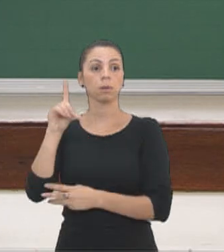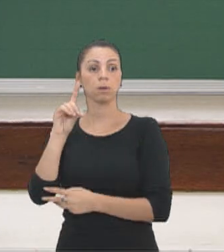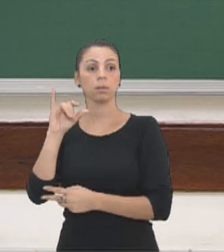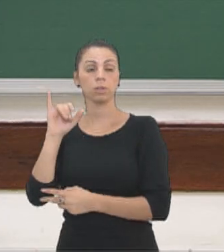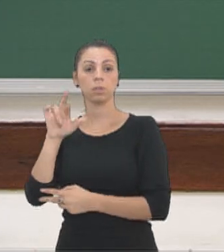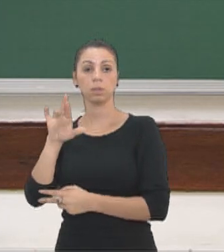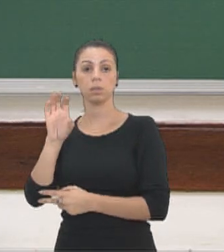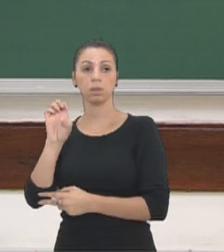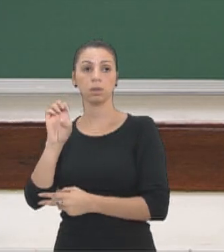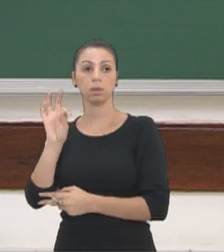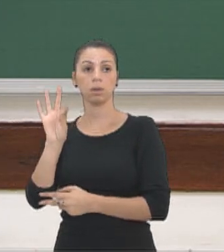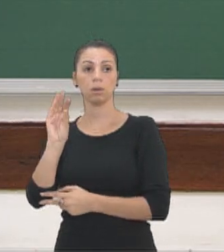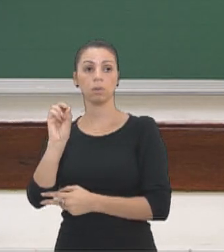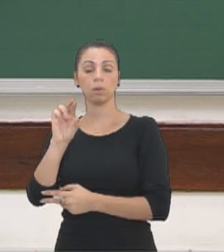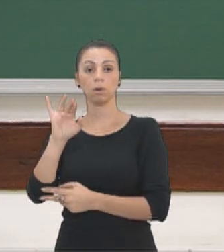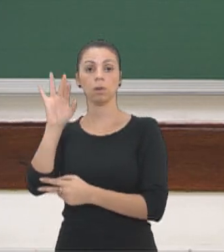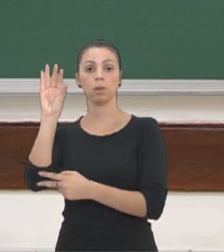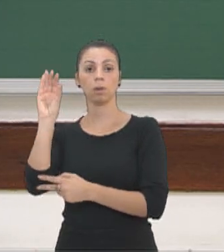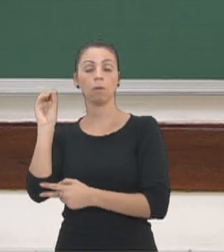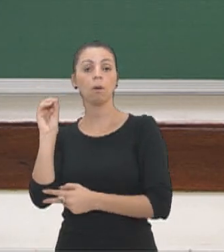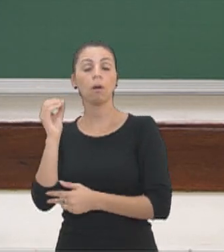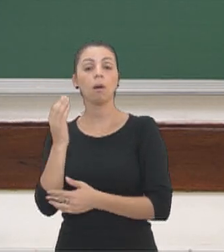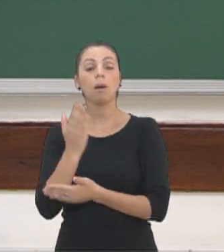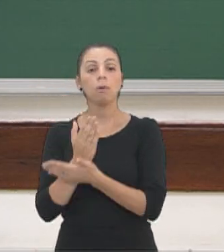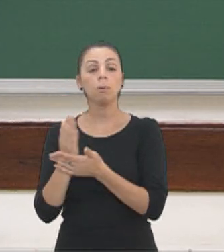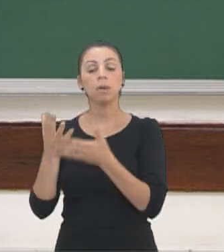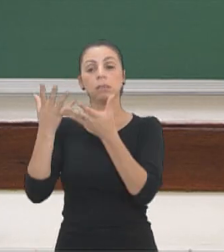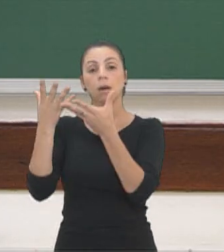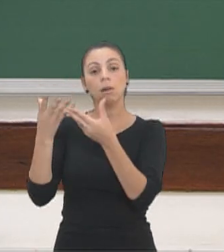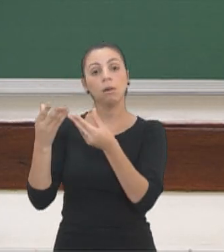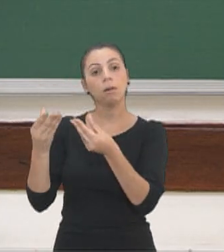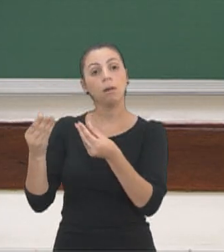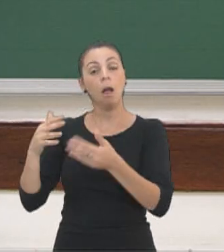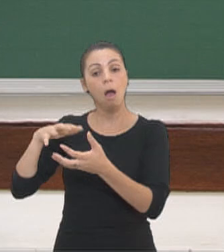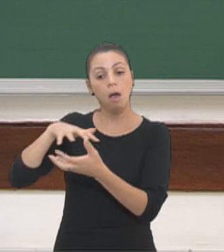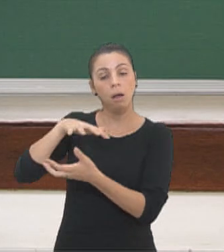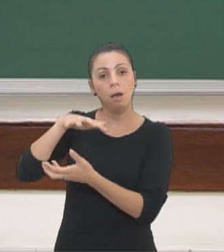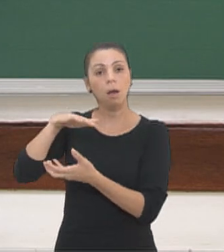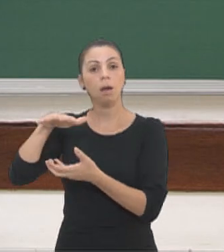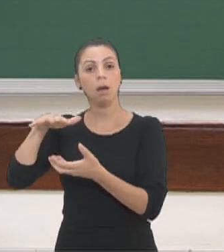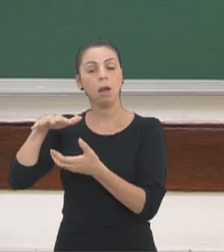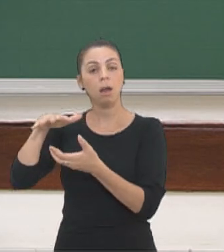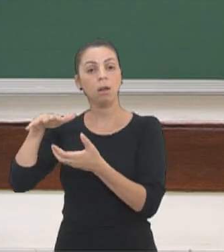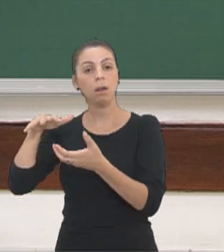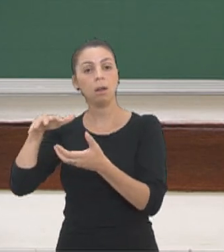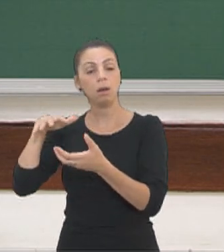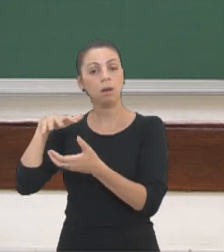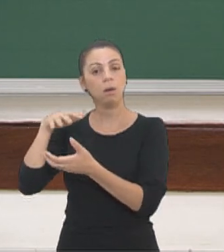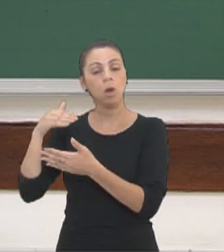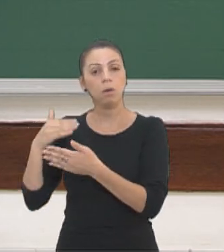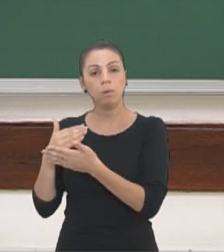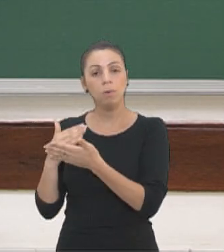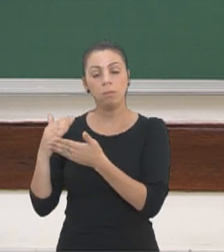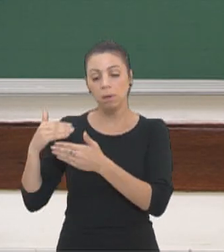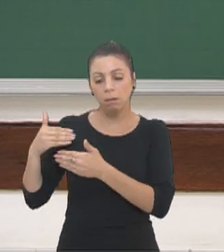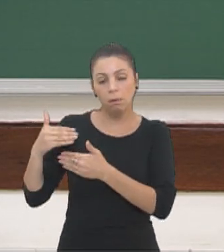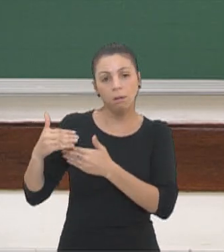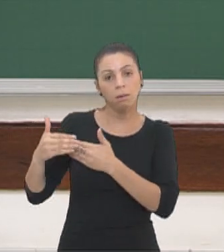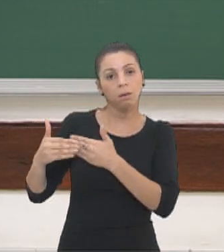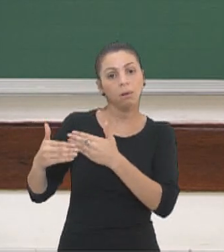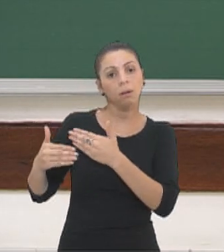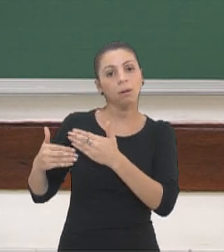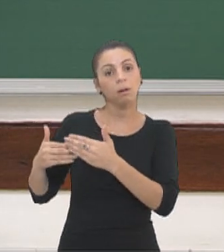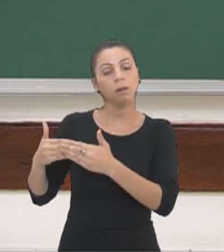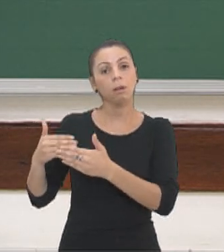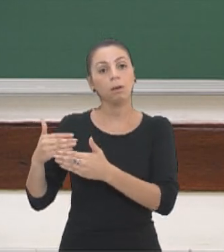começa-se a suavizar a Revolução na França, caminhando para